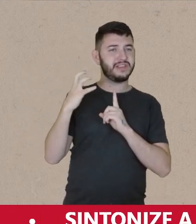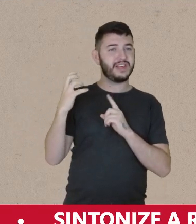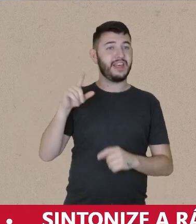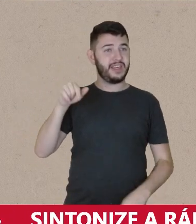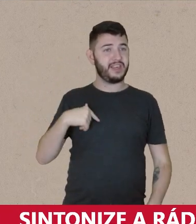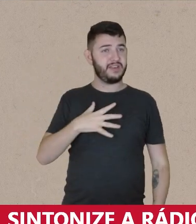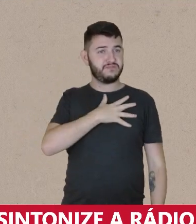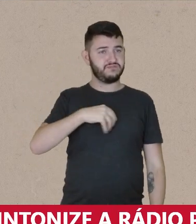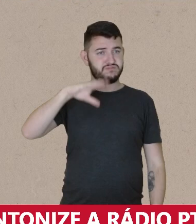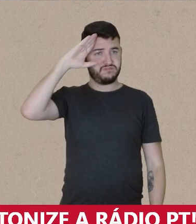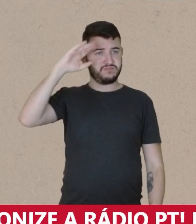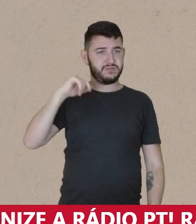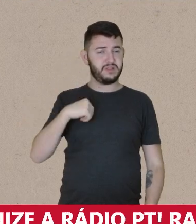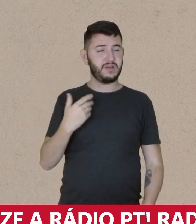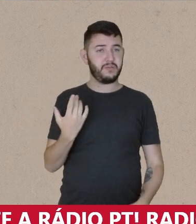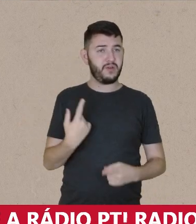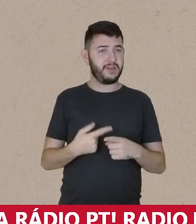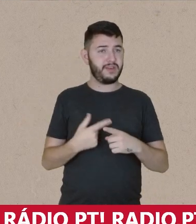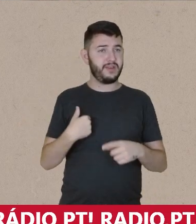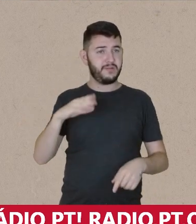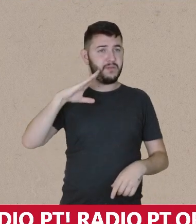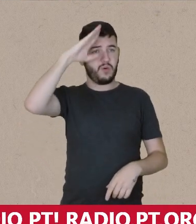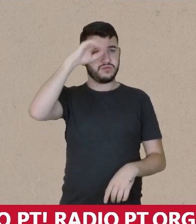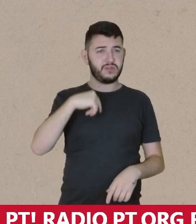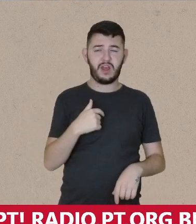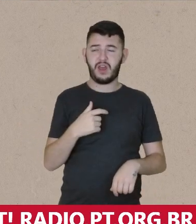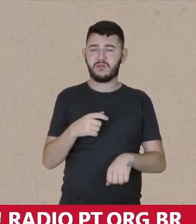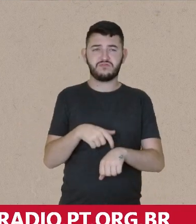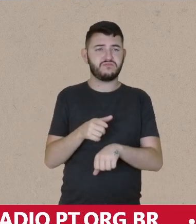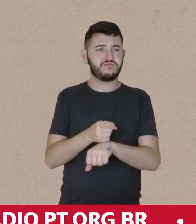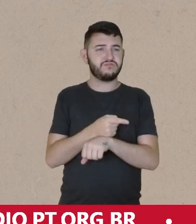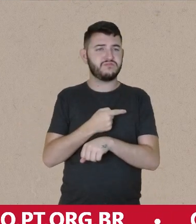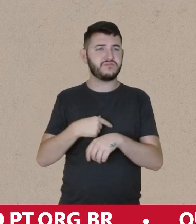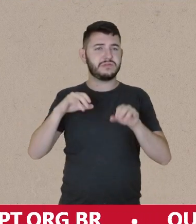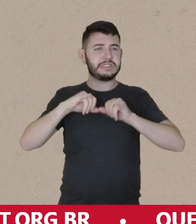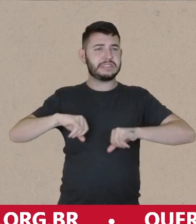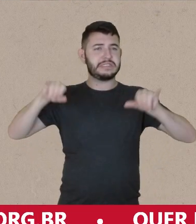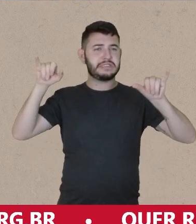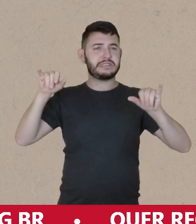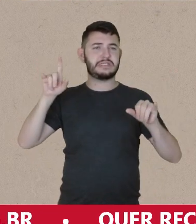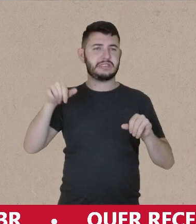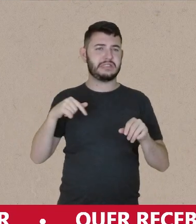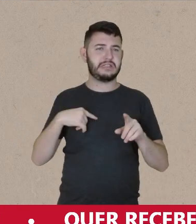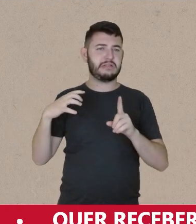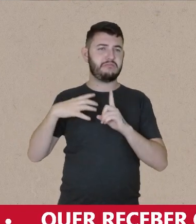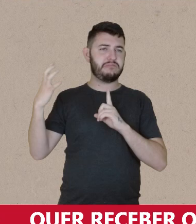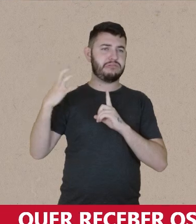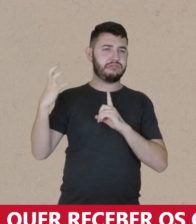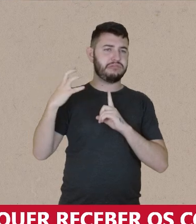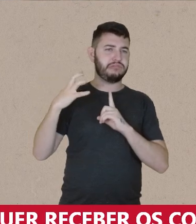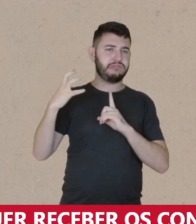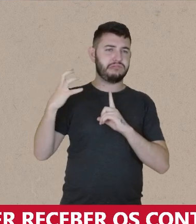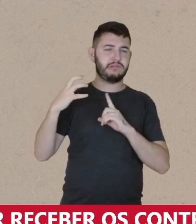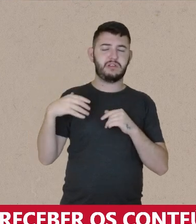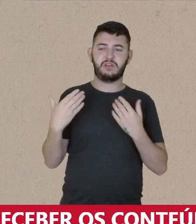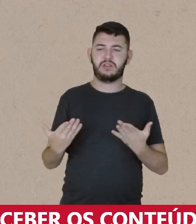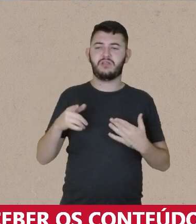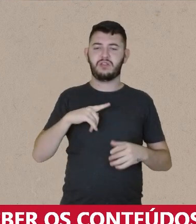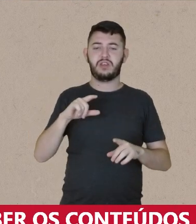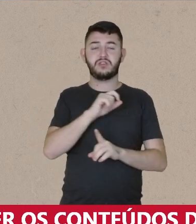o Bolsonaro vive cantando em verso e em prosa, essa questão que as manifestações